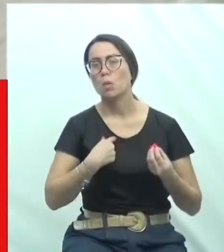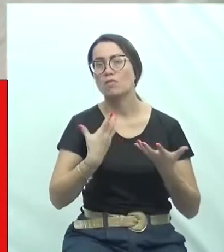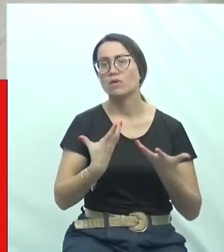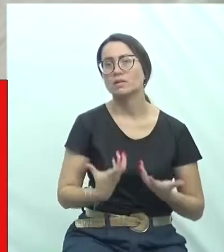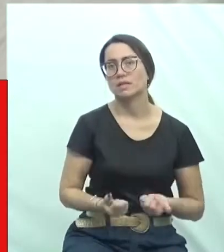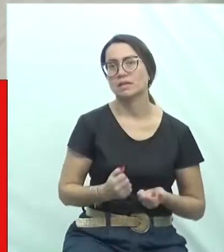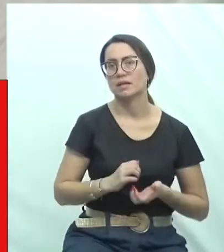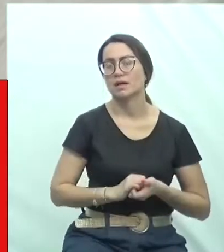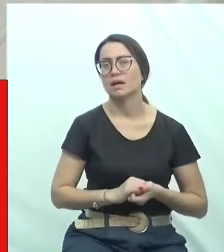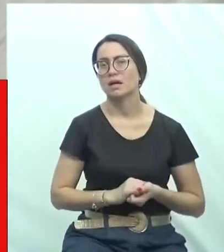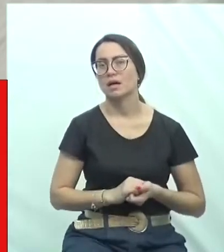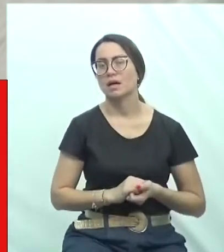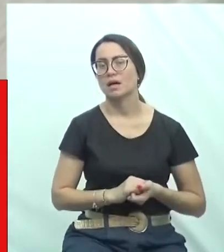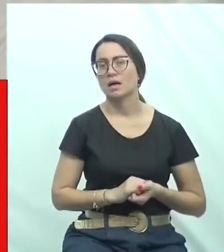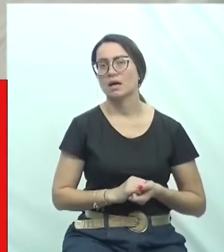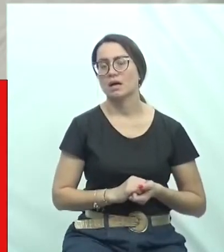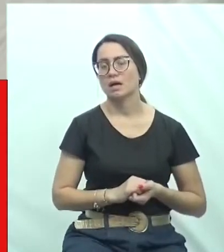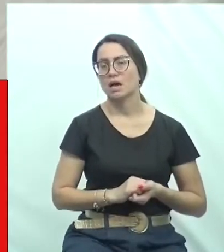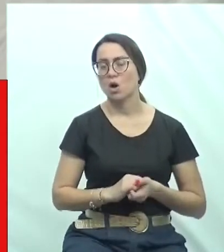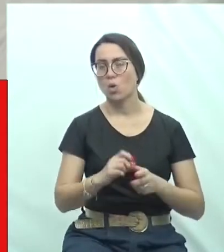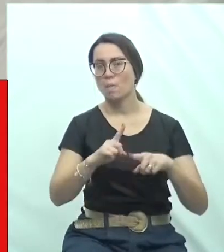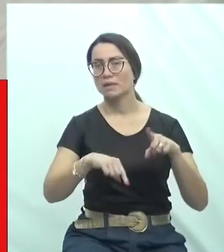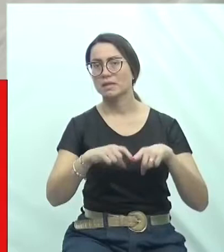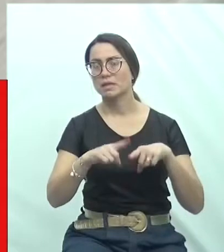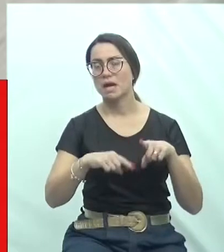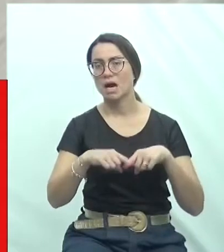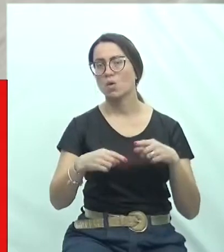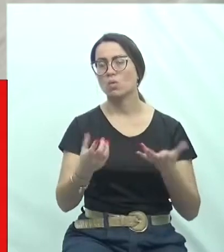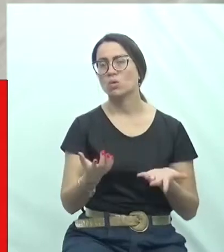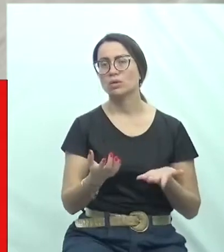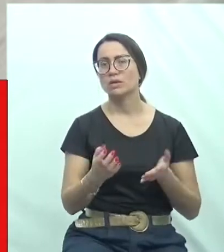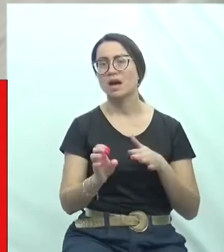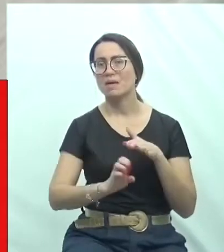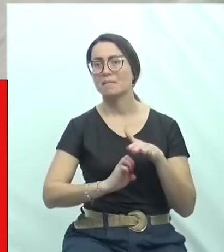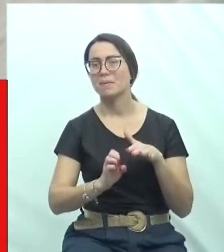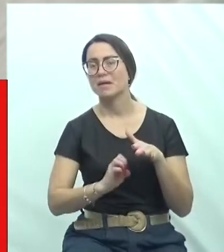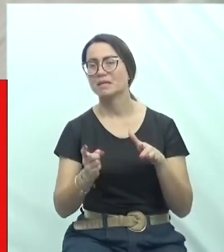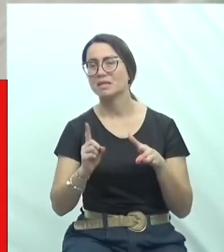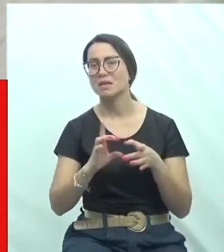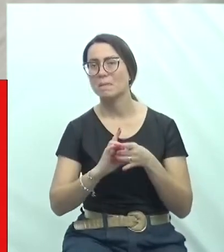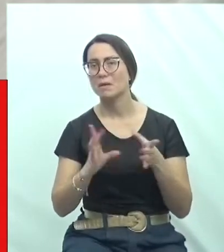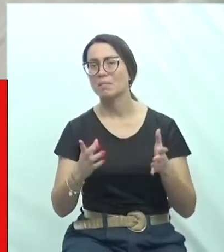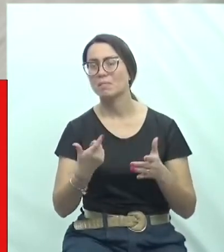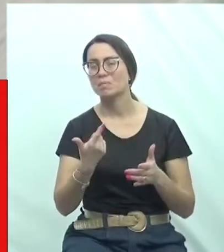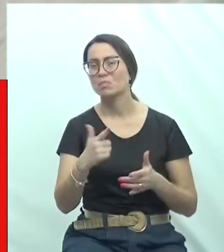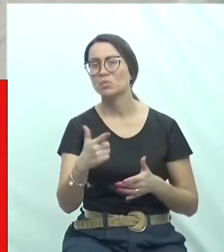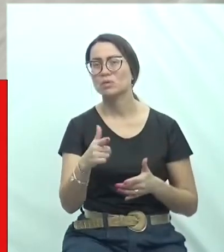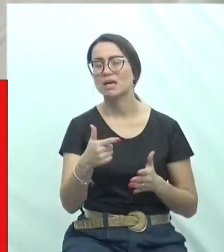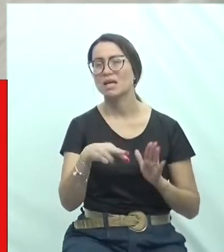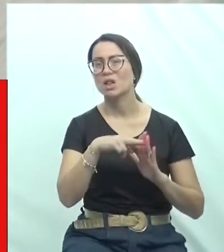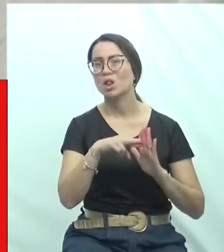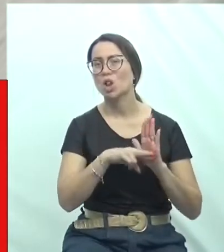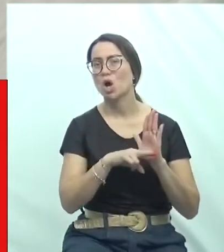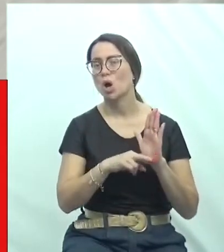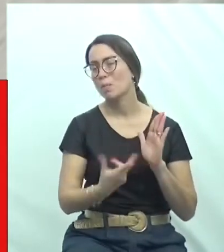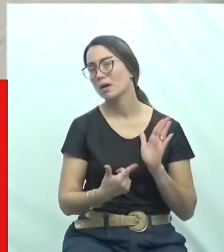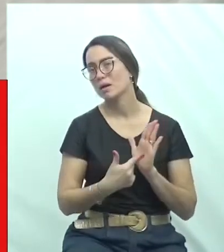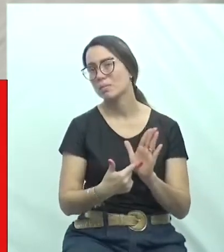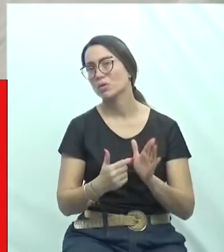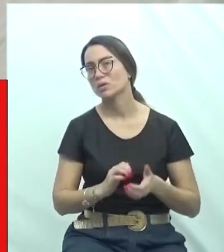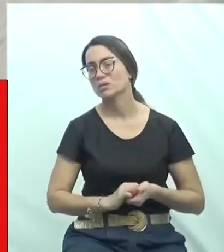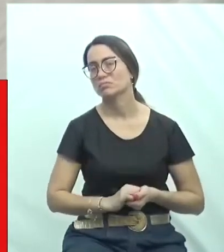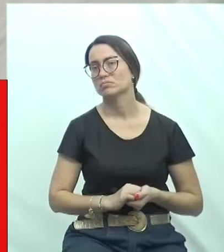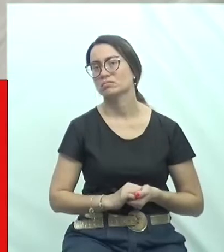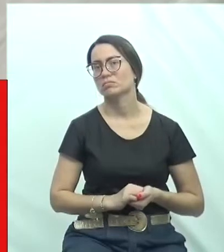não é homologado por nenhum órgão, tá? Não consegue me provar se realmente a qualidade de água é garantida?